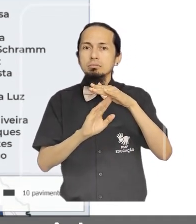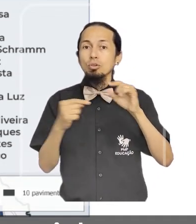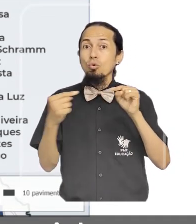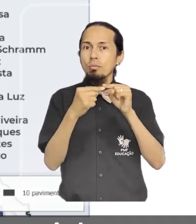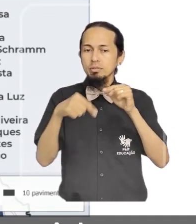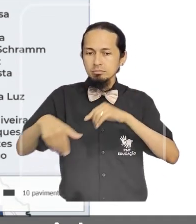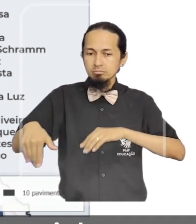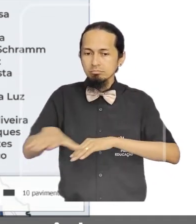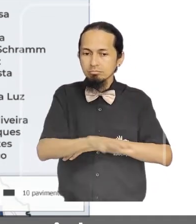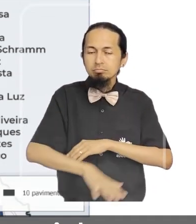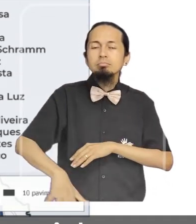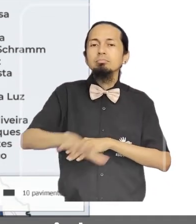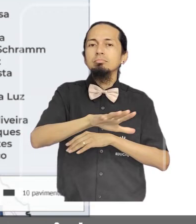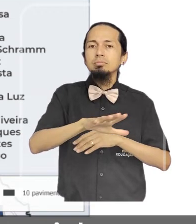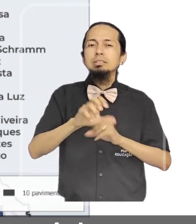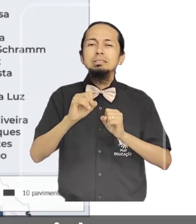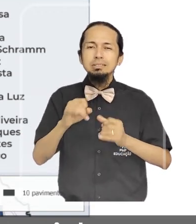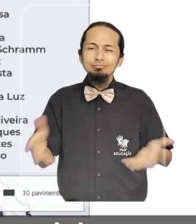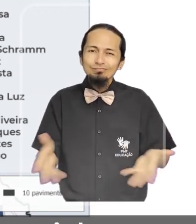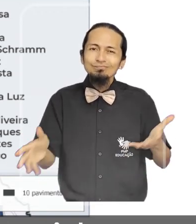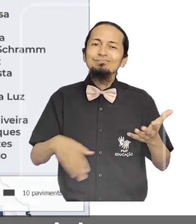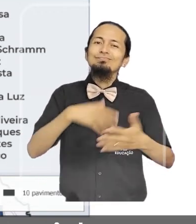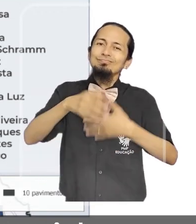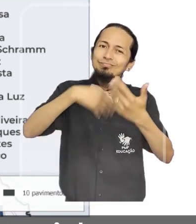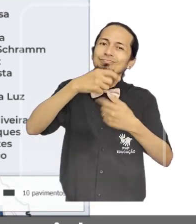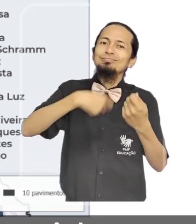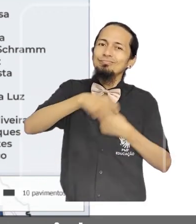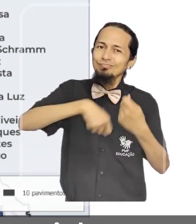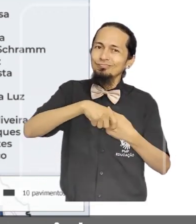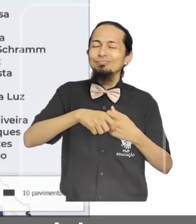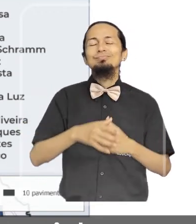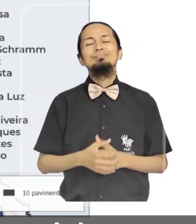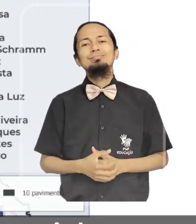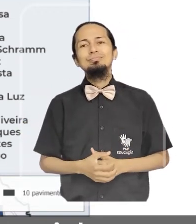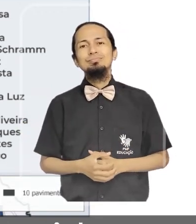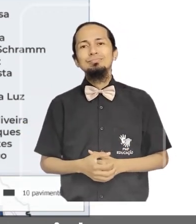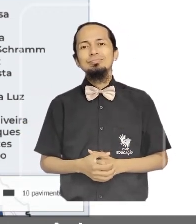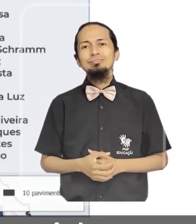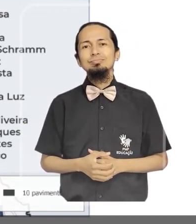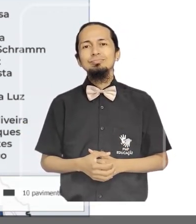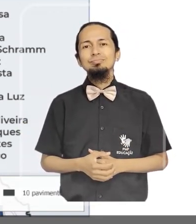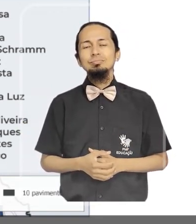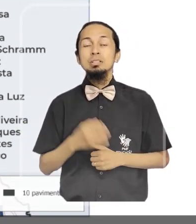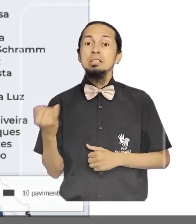seu zoneamento mediante outorga de desenvolvimento econômico.